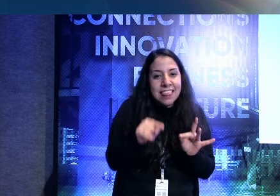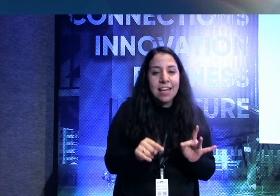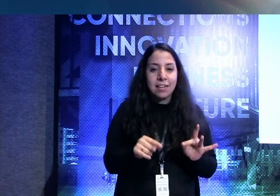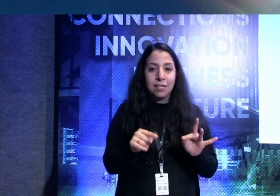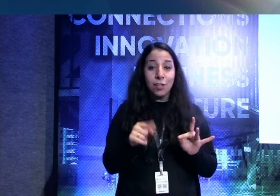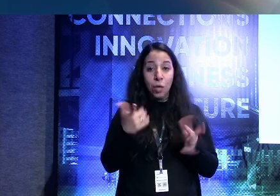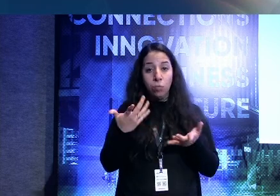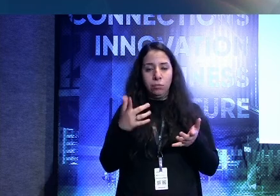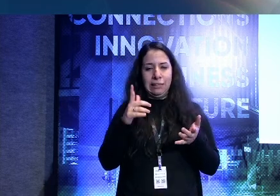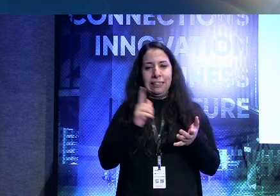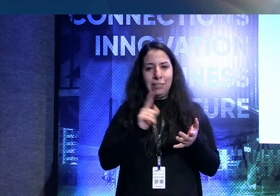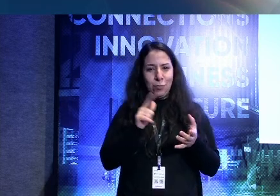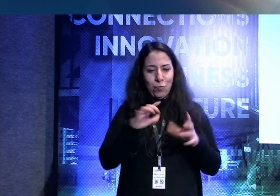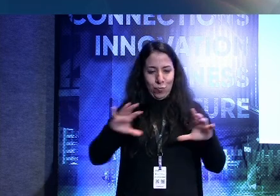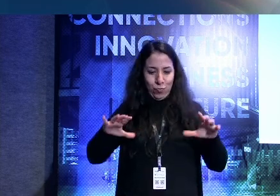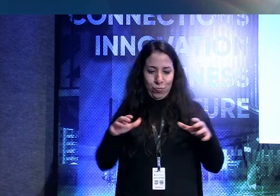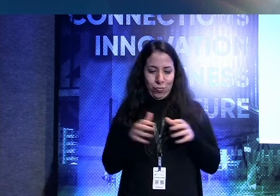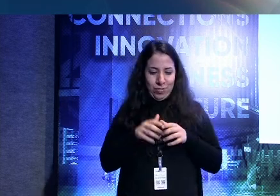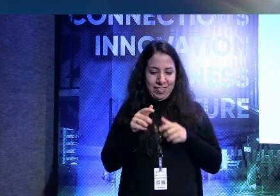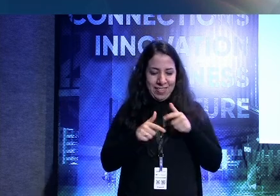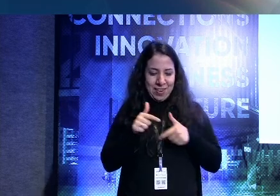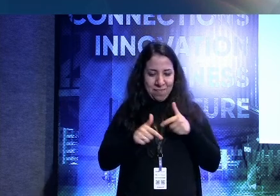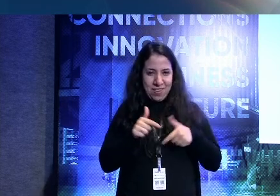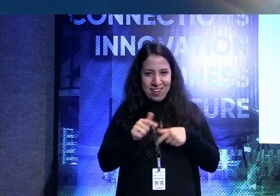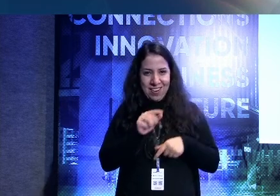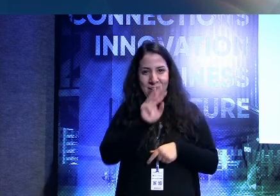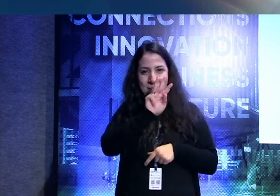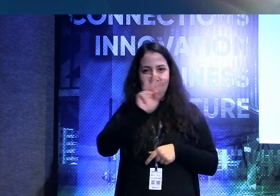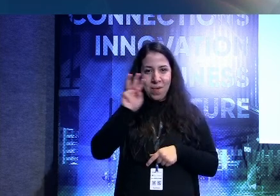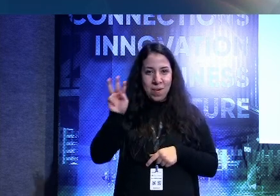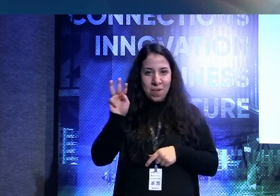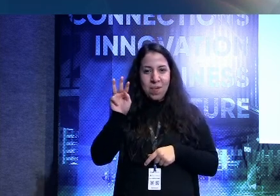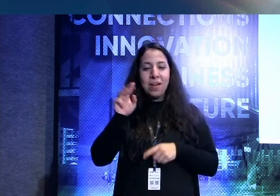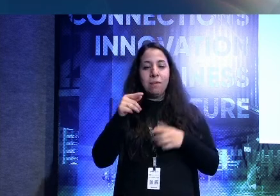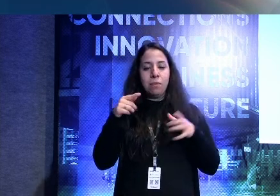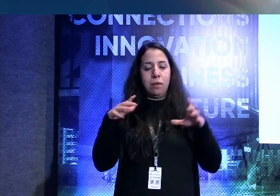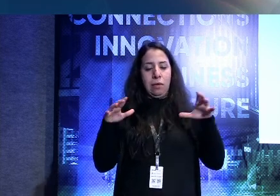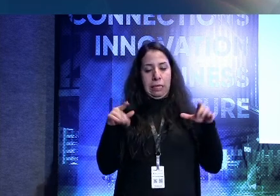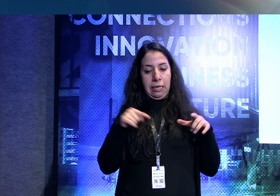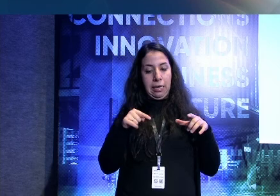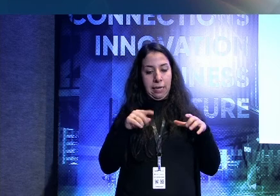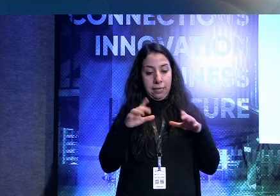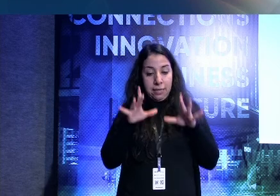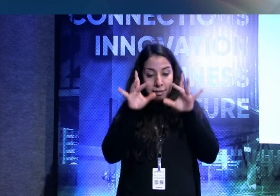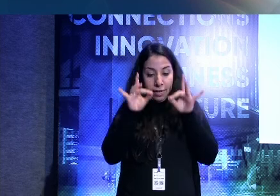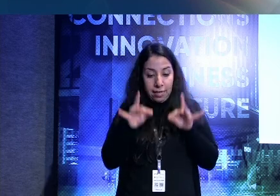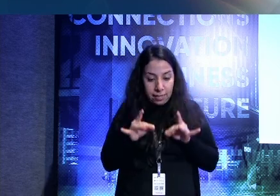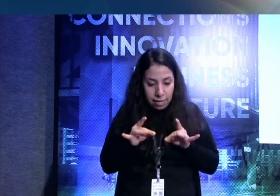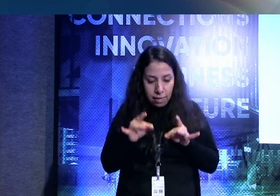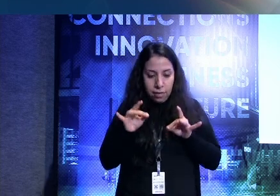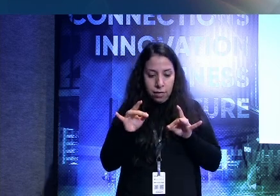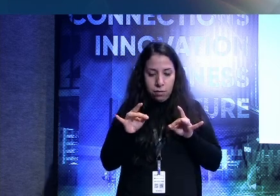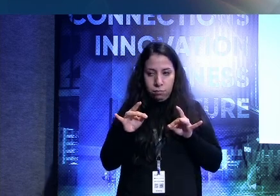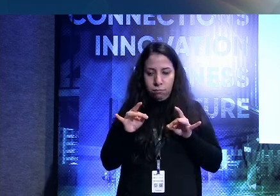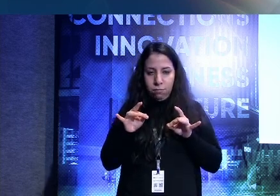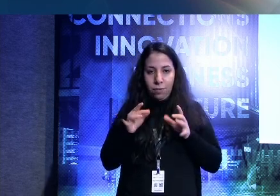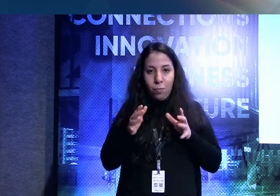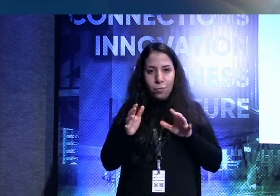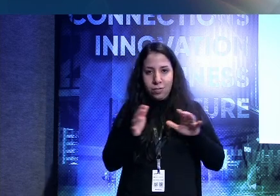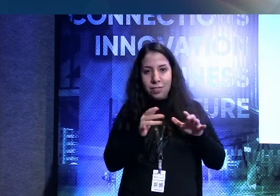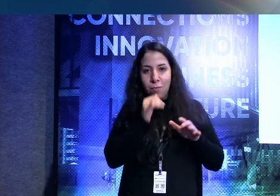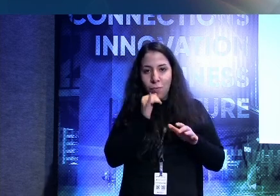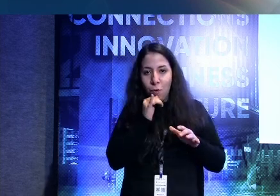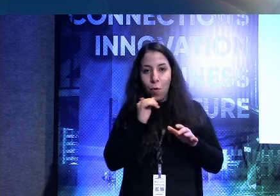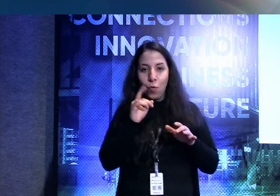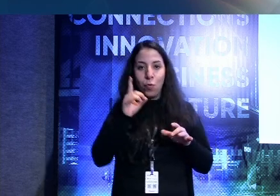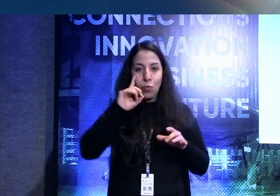e é gigante, e inclusive amanhã a gente vai ter essa agenda aqui no TDC sobre isso. Não é detalhe, de fato, no final do dia, mas a experiência passa